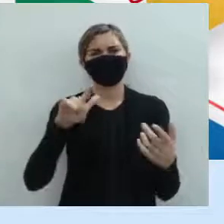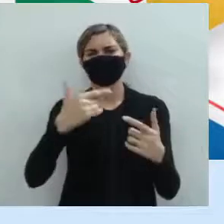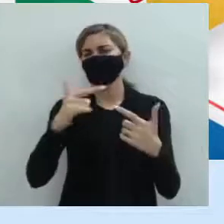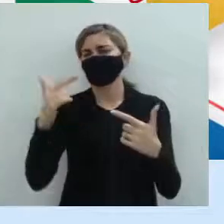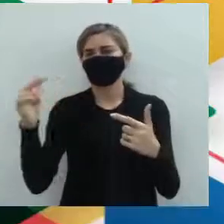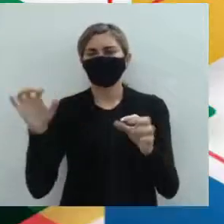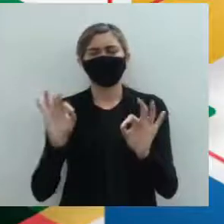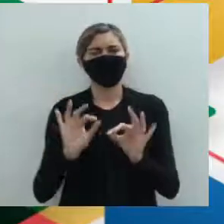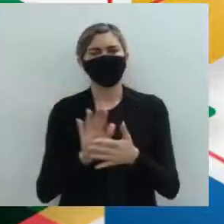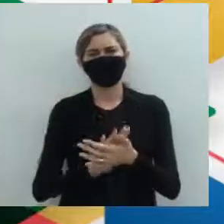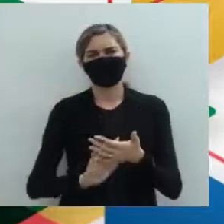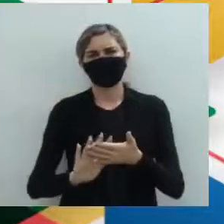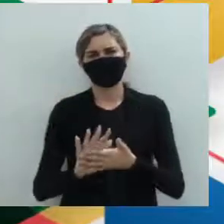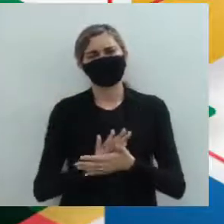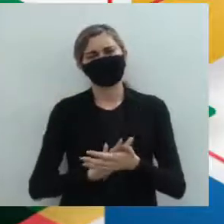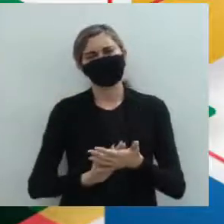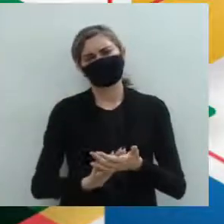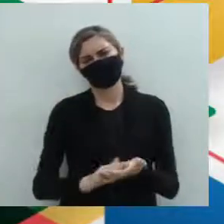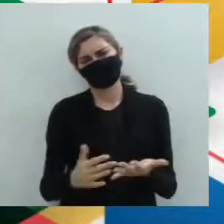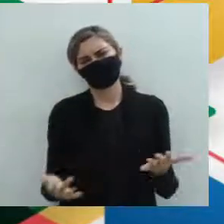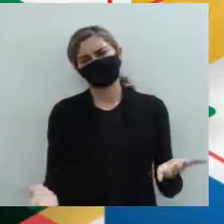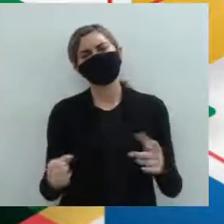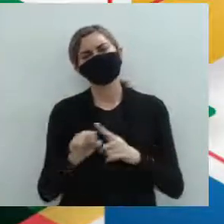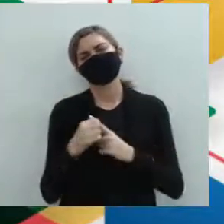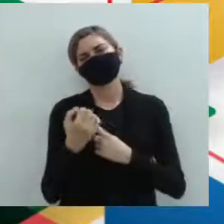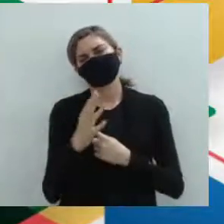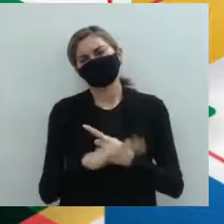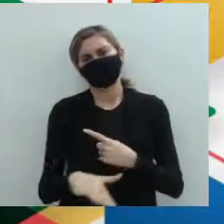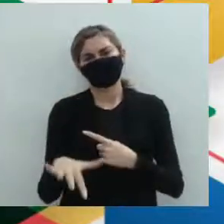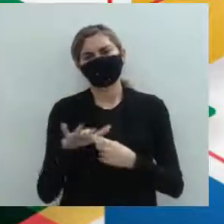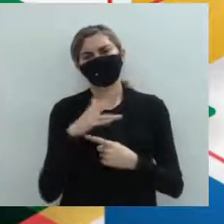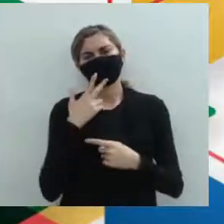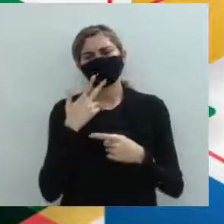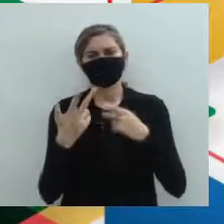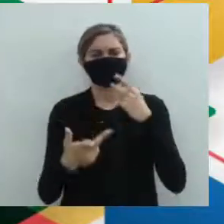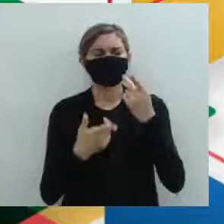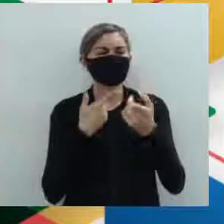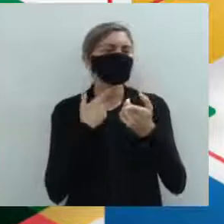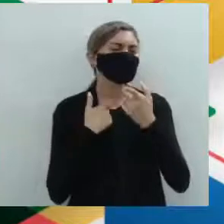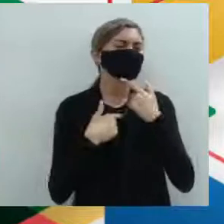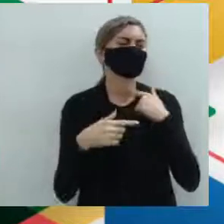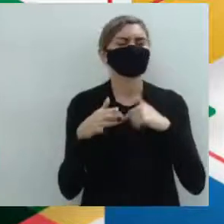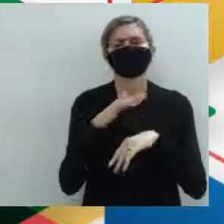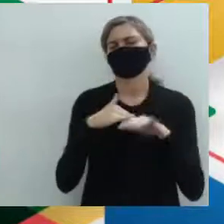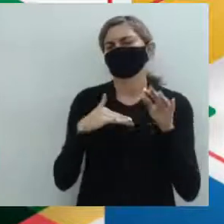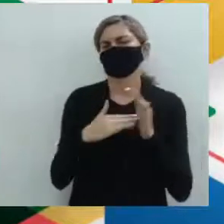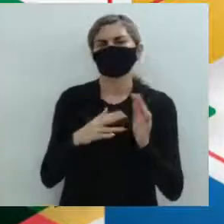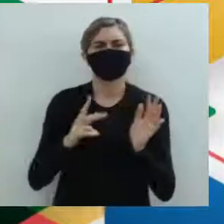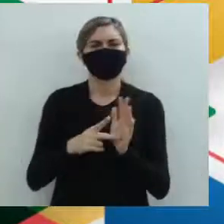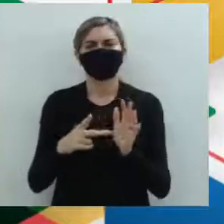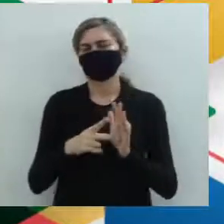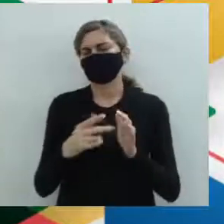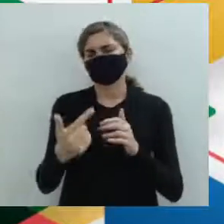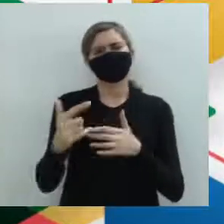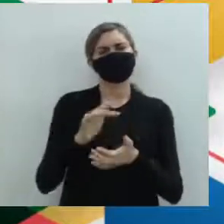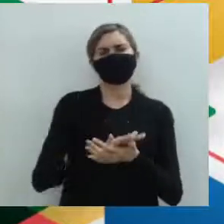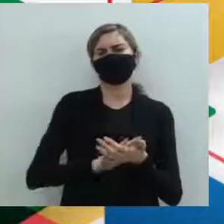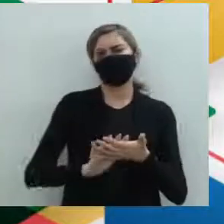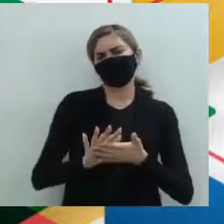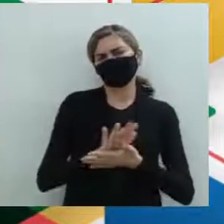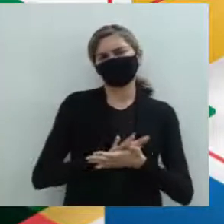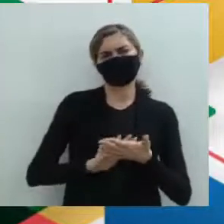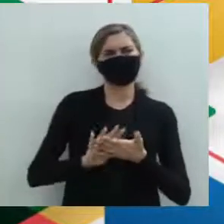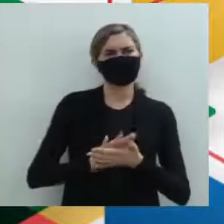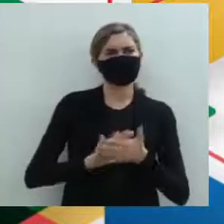ter nada. É isso que a sociedade do desempenho fala, desejar tudo, mas na verdade você não ter